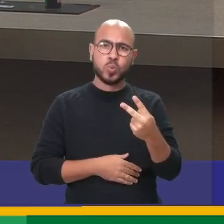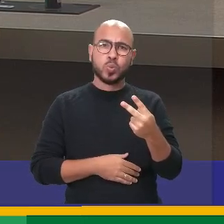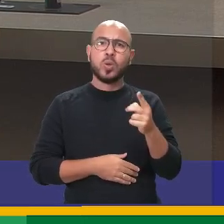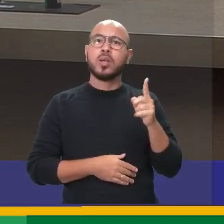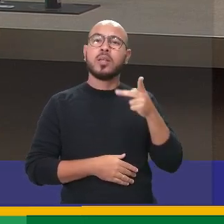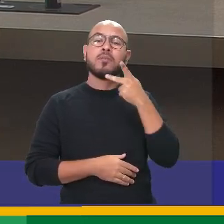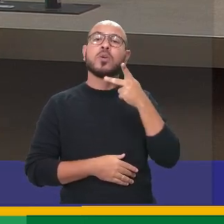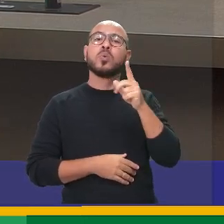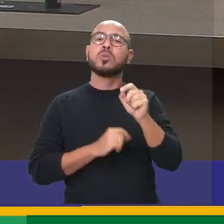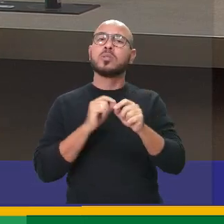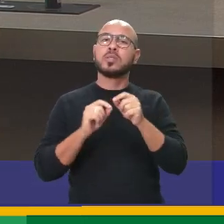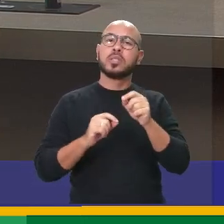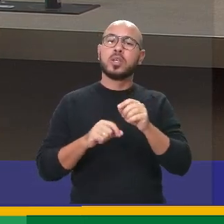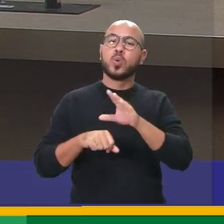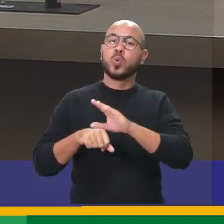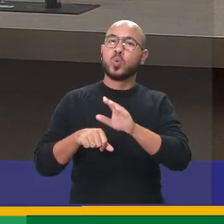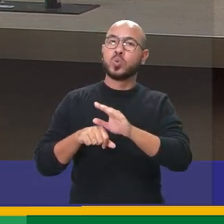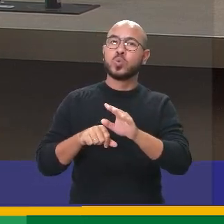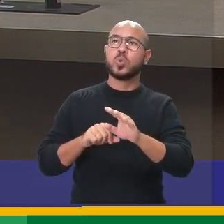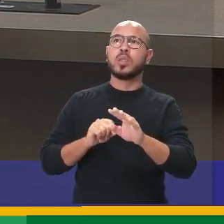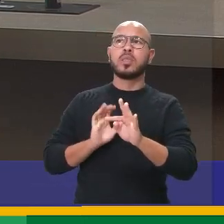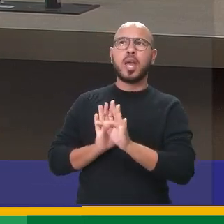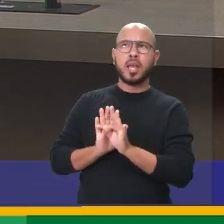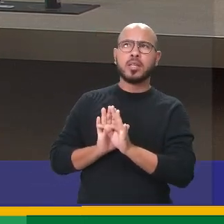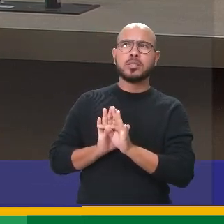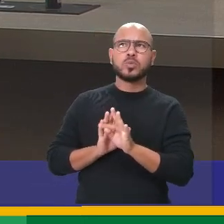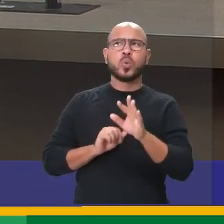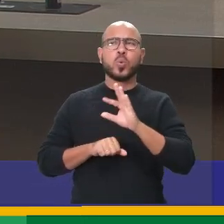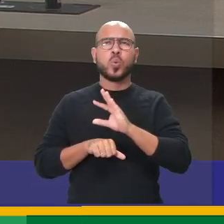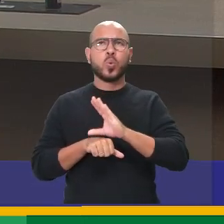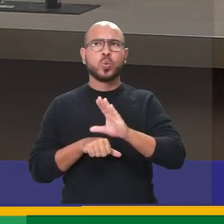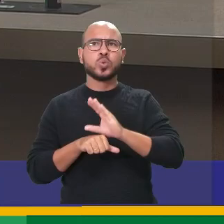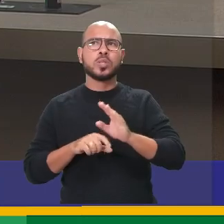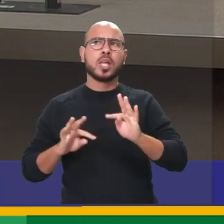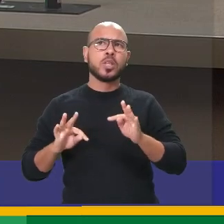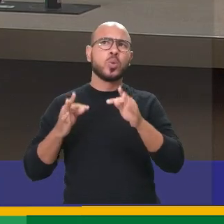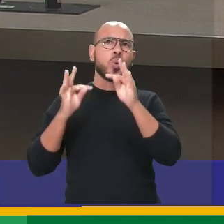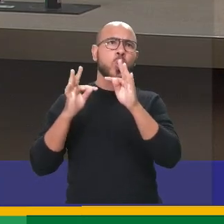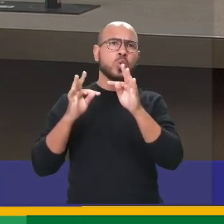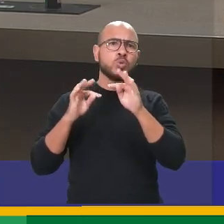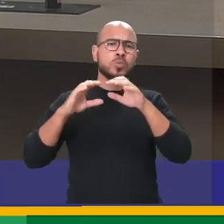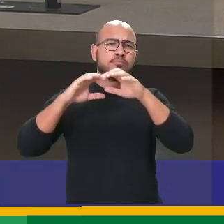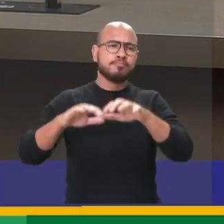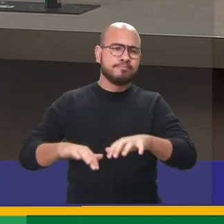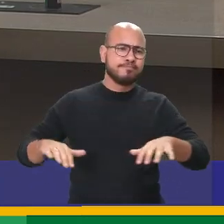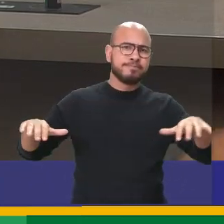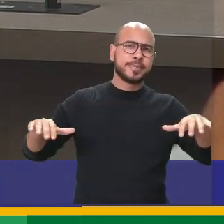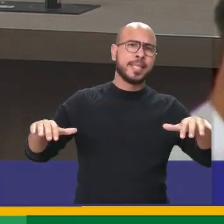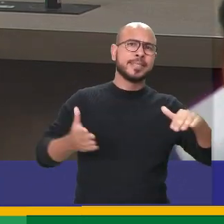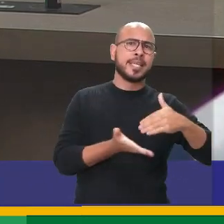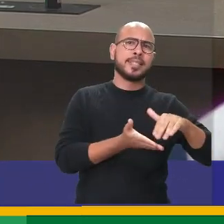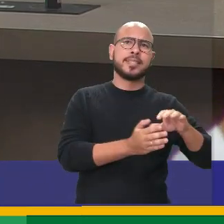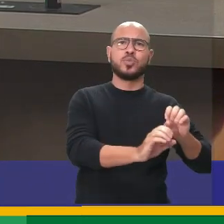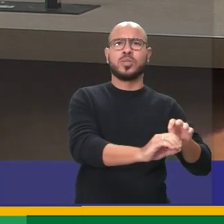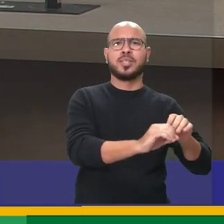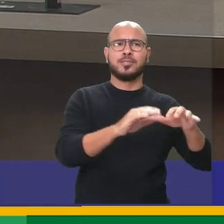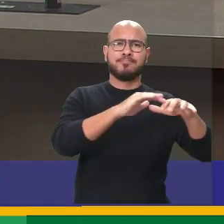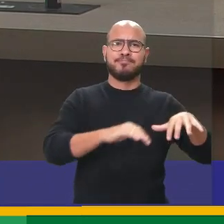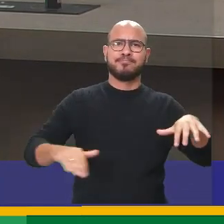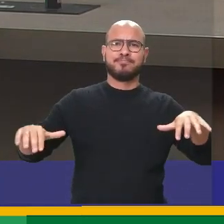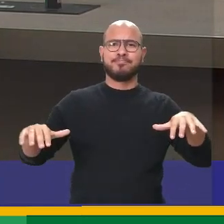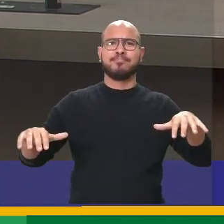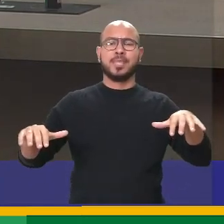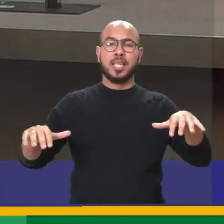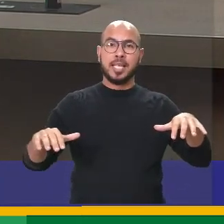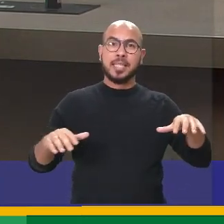em tecnológica em duas outras secretarias diferentes da secretaria de educação o ensino médio está com na Secretaria de Educação